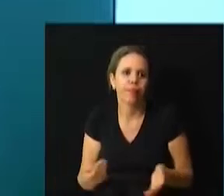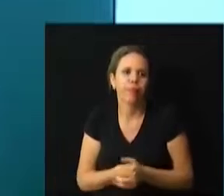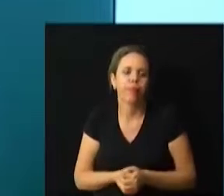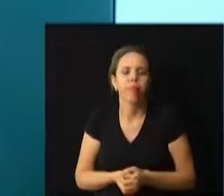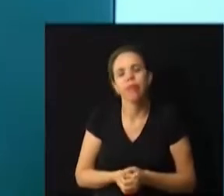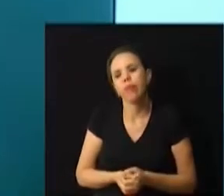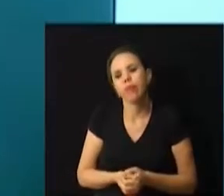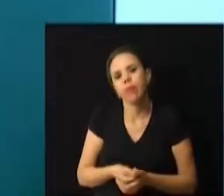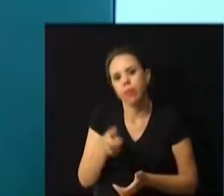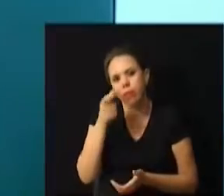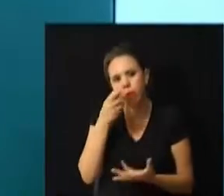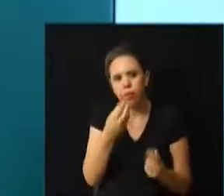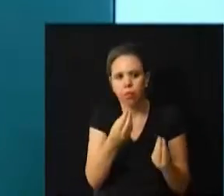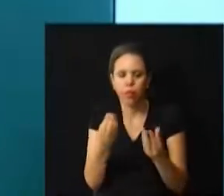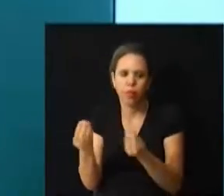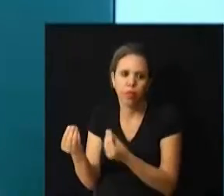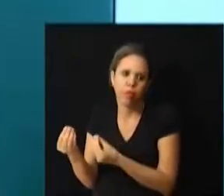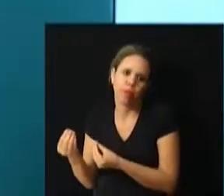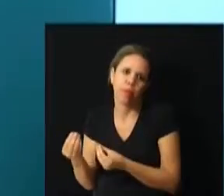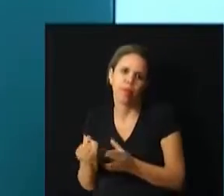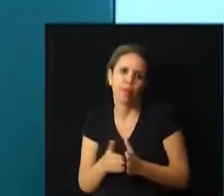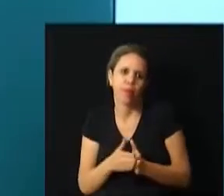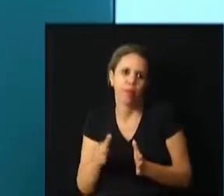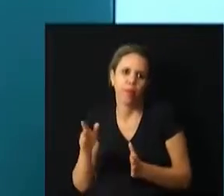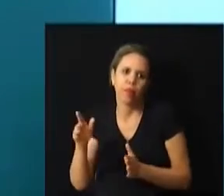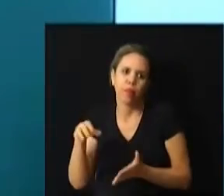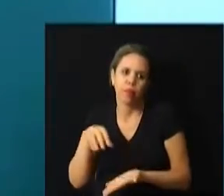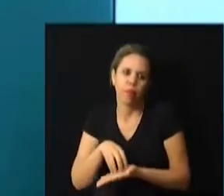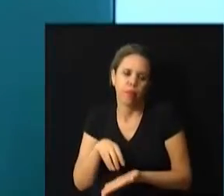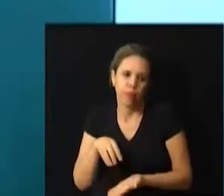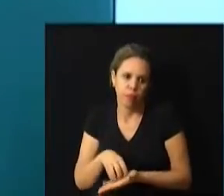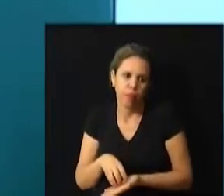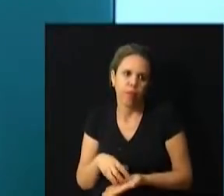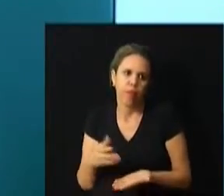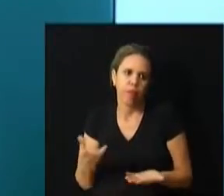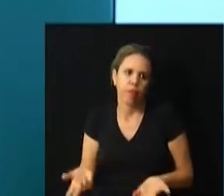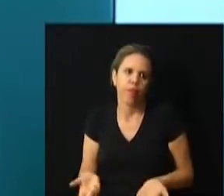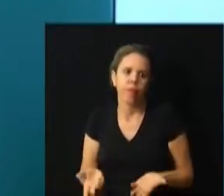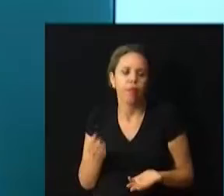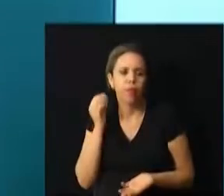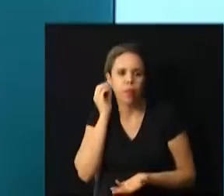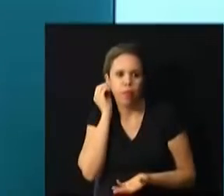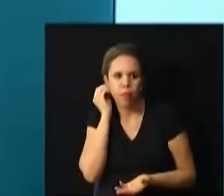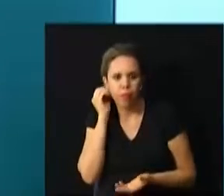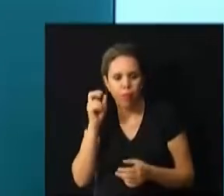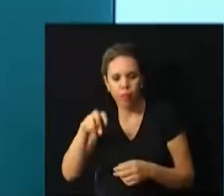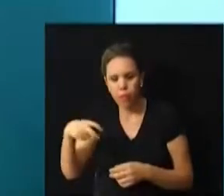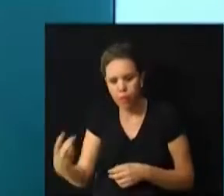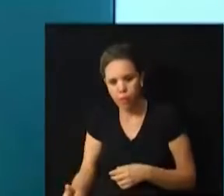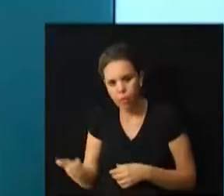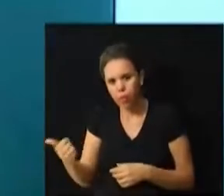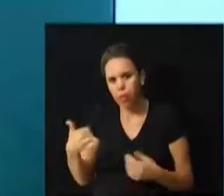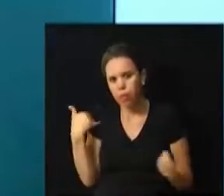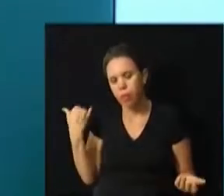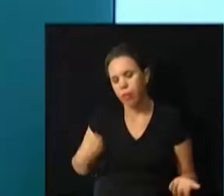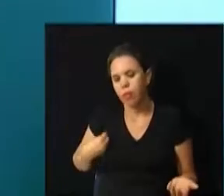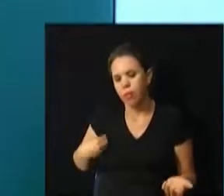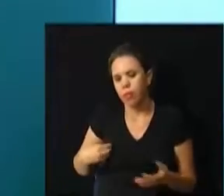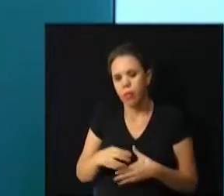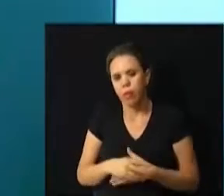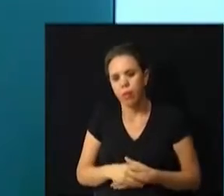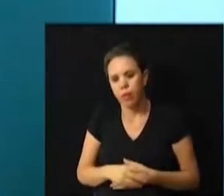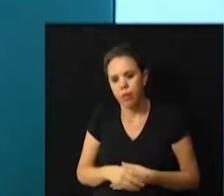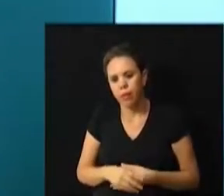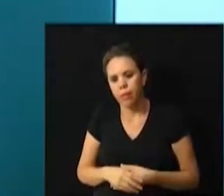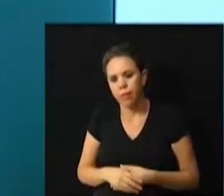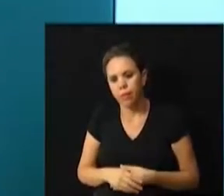tá? Eu já vi muito disso aí no nosso PS lá, tá? Não só a queda no primeiro ano de vida